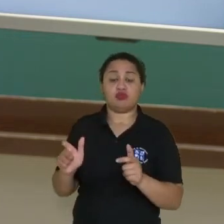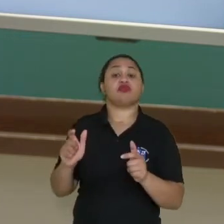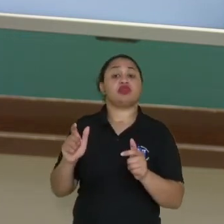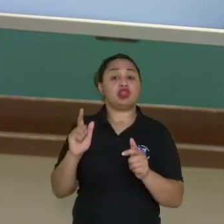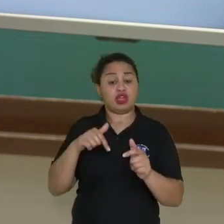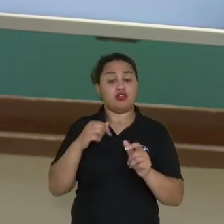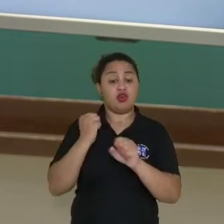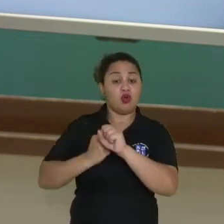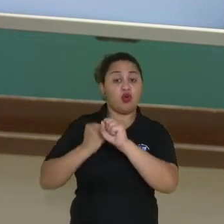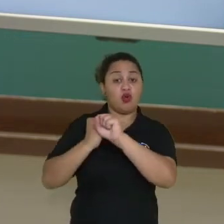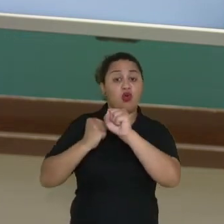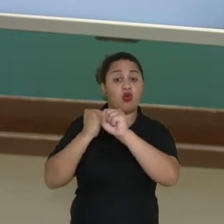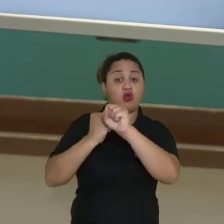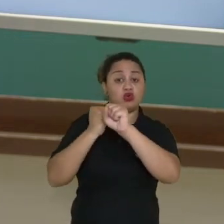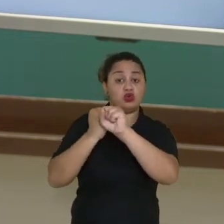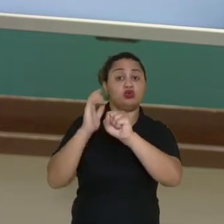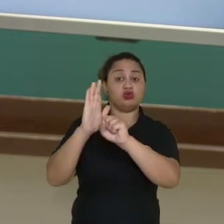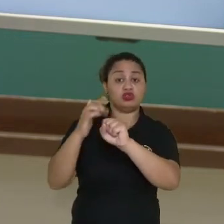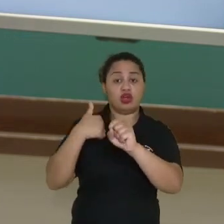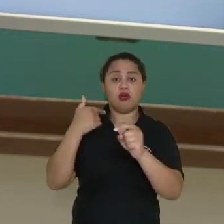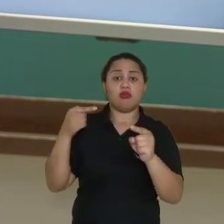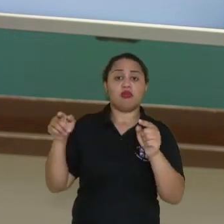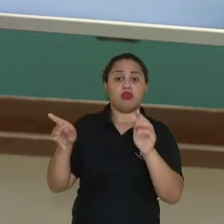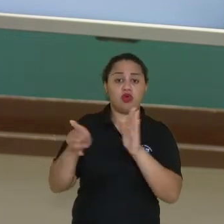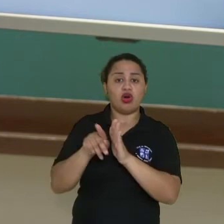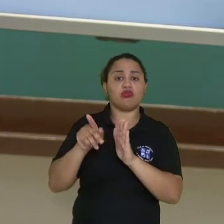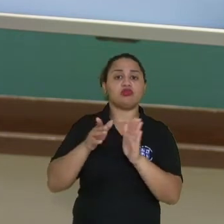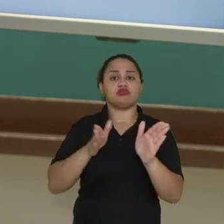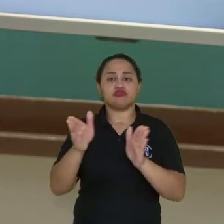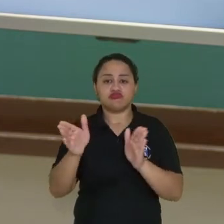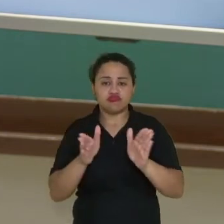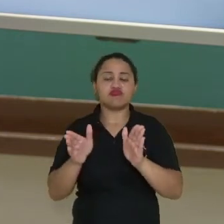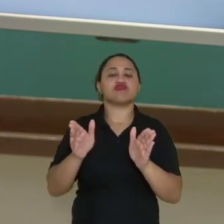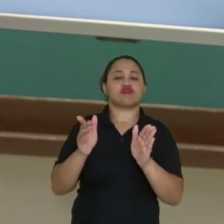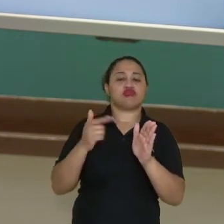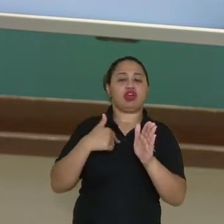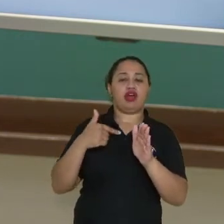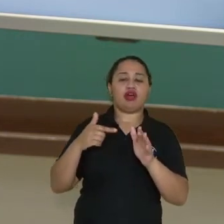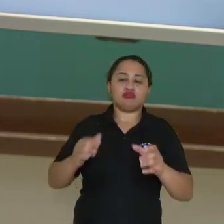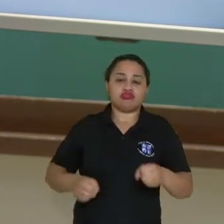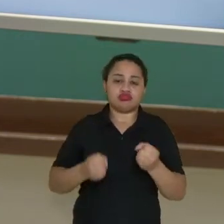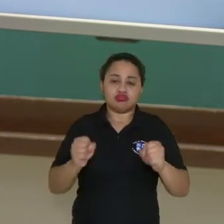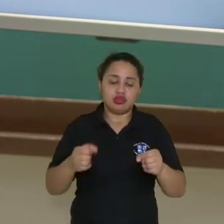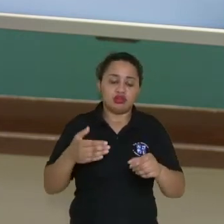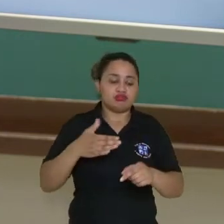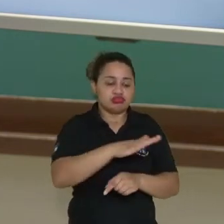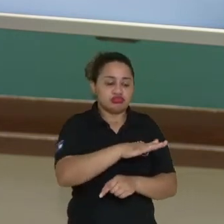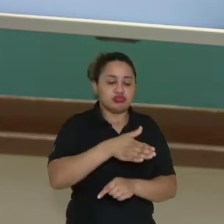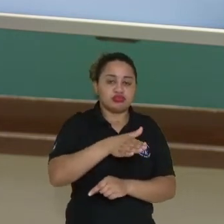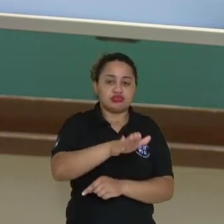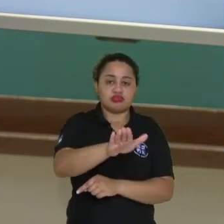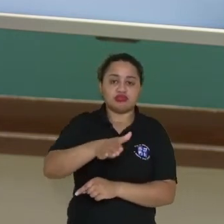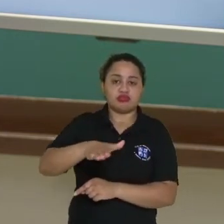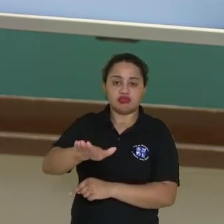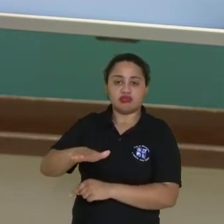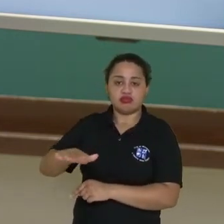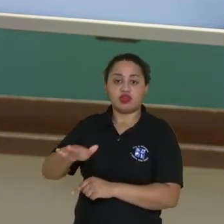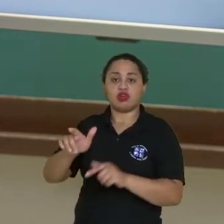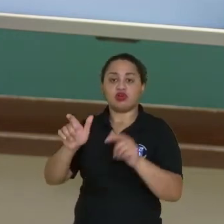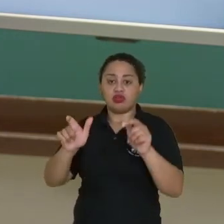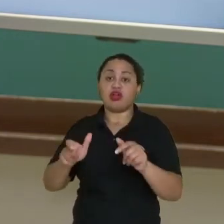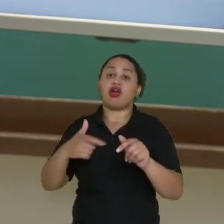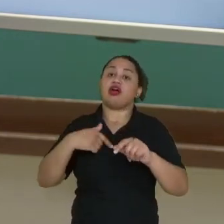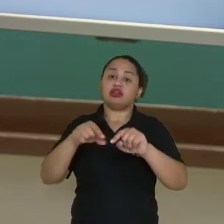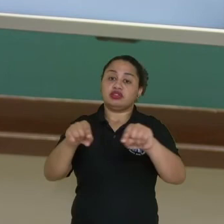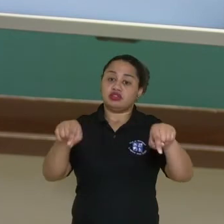sido construídos pensando nela para facilitar o acesso da cadeira de rodas aos determinados ambientes, né, como a sala de